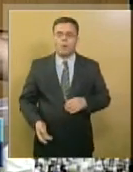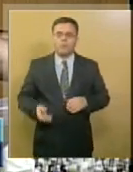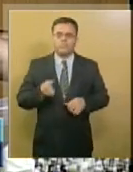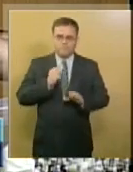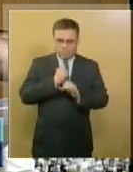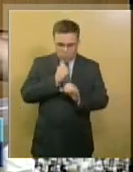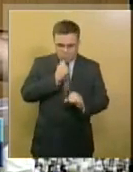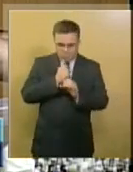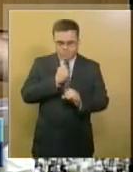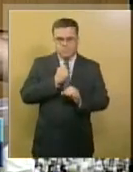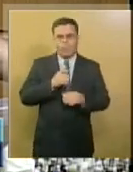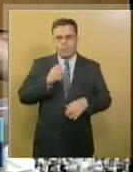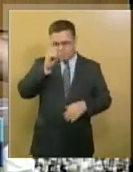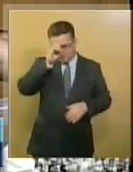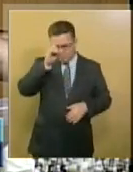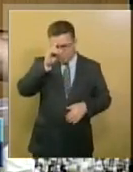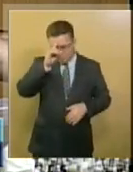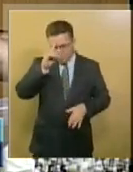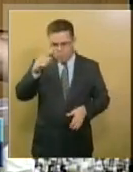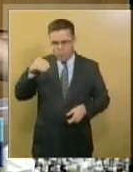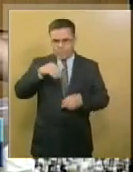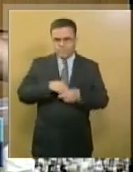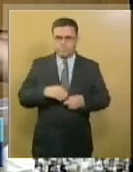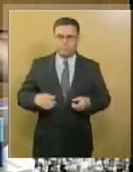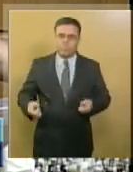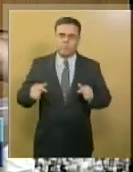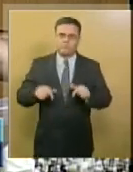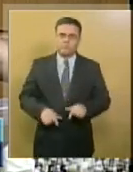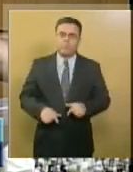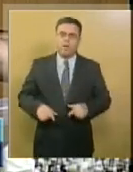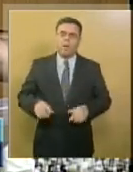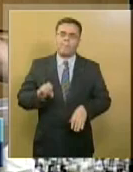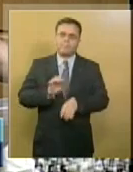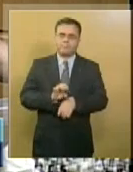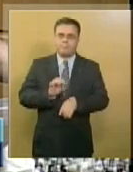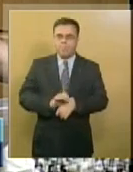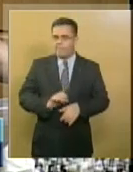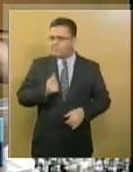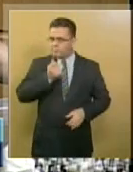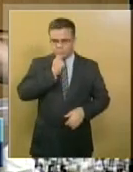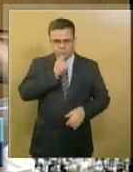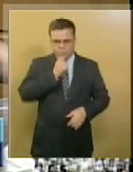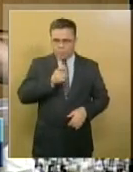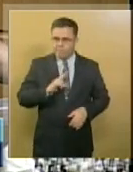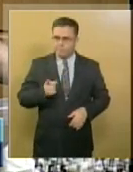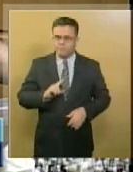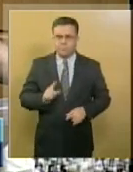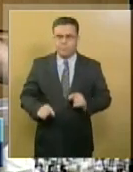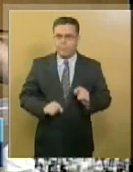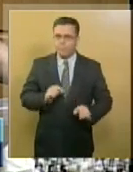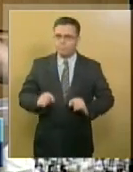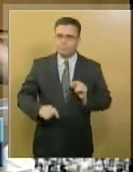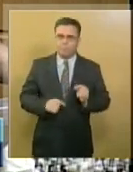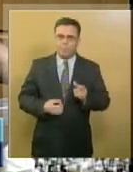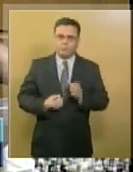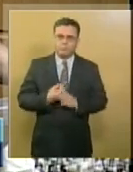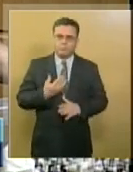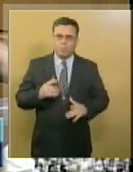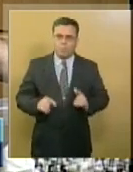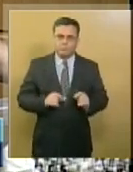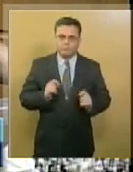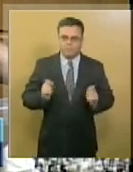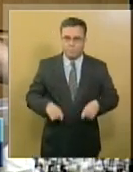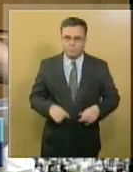laboratórios, hospital, que esse Estado, não tendo ainda a possibilidade de ter as construções das políticas públicas,